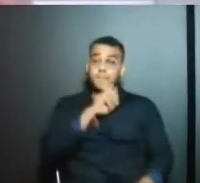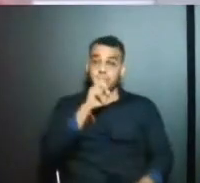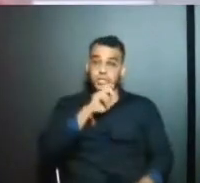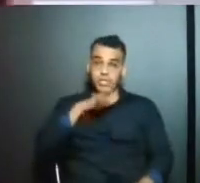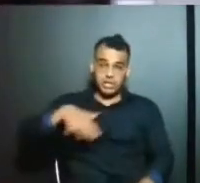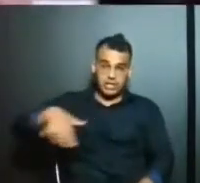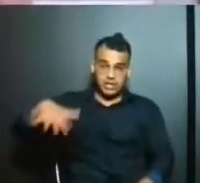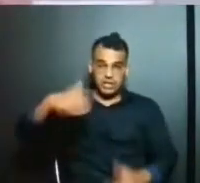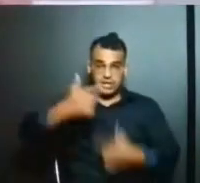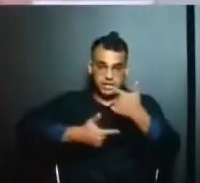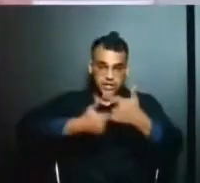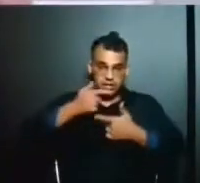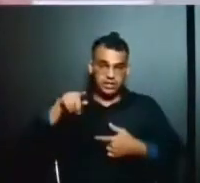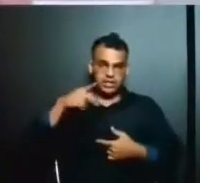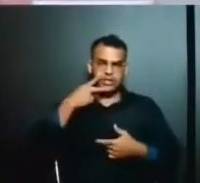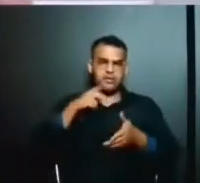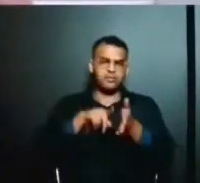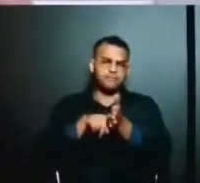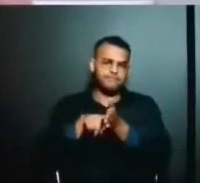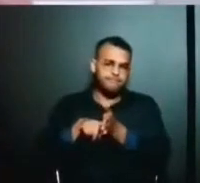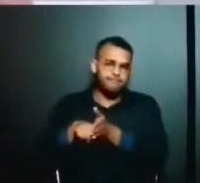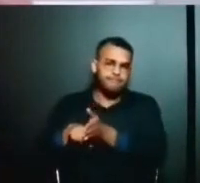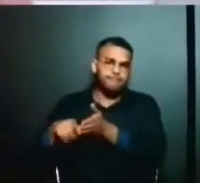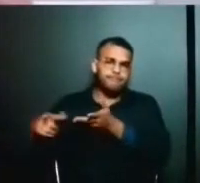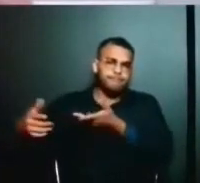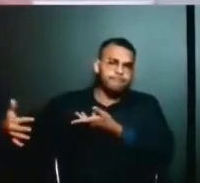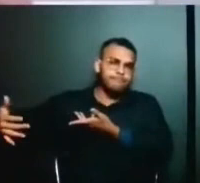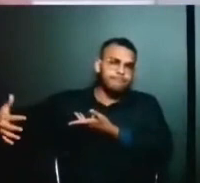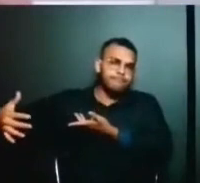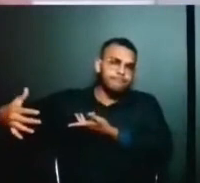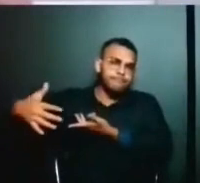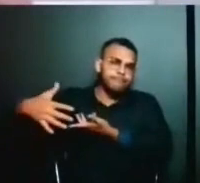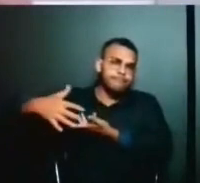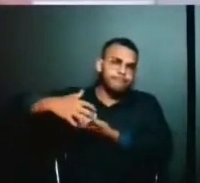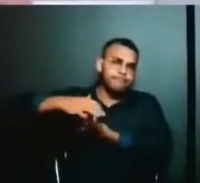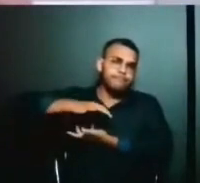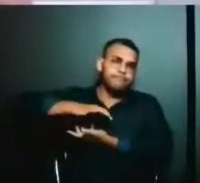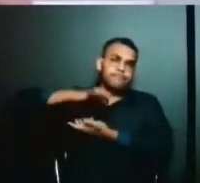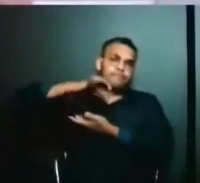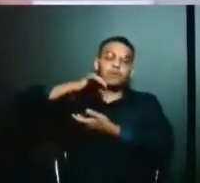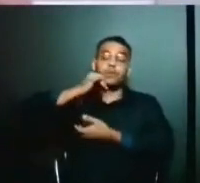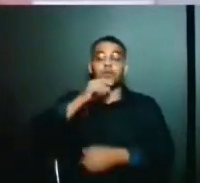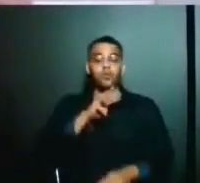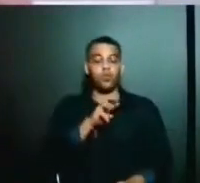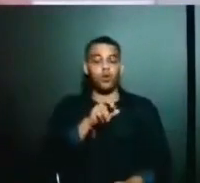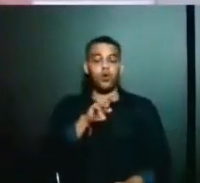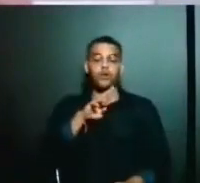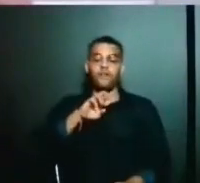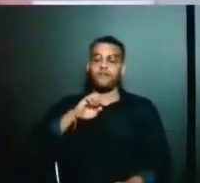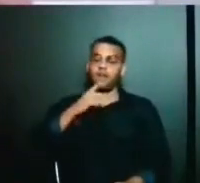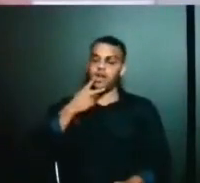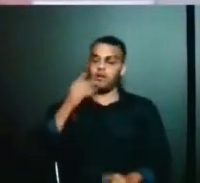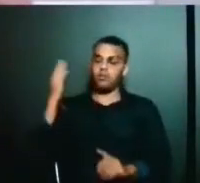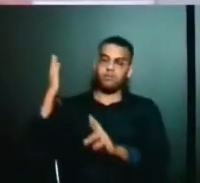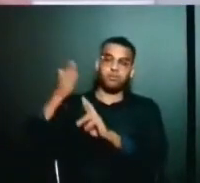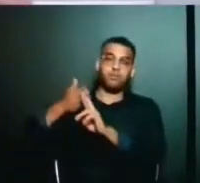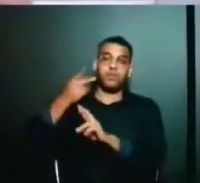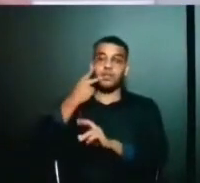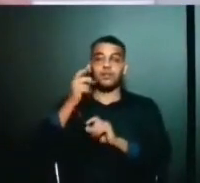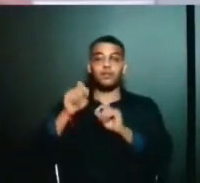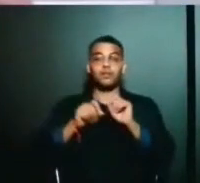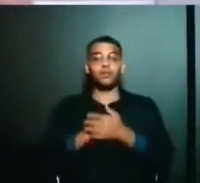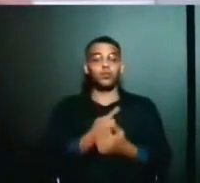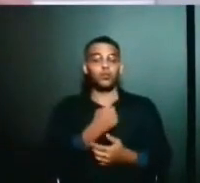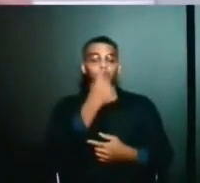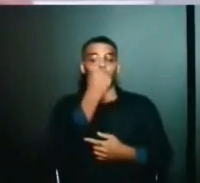ele fez várias pesquisas e reuniu pesquisas de outras pessoas, como Warren Farrell, por exemplo, e ele demonstrou o seguinte: uma